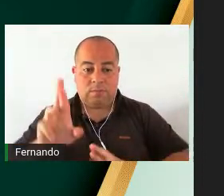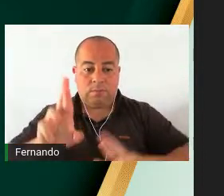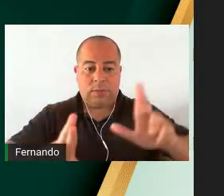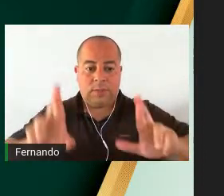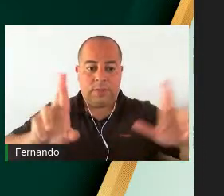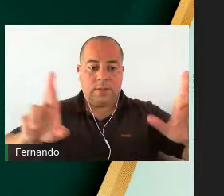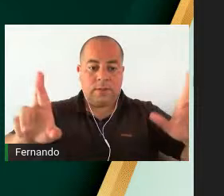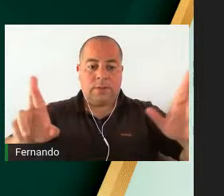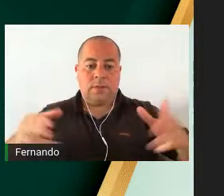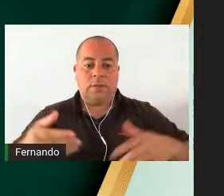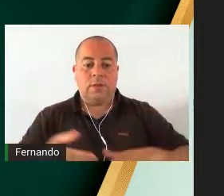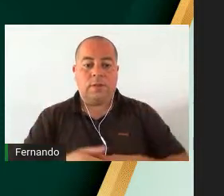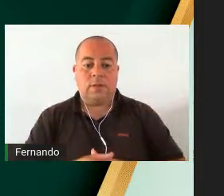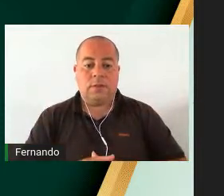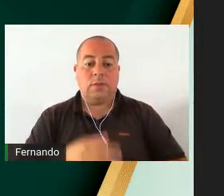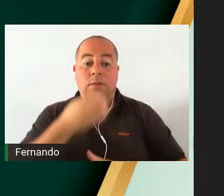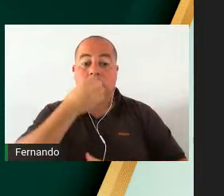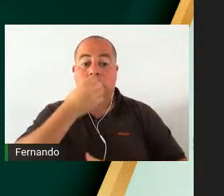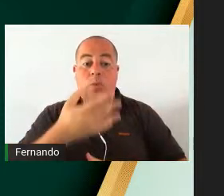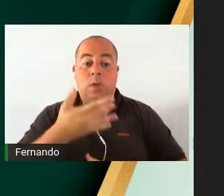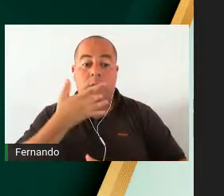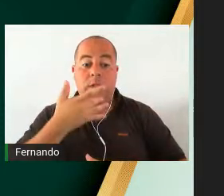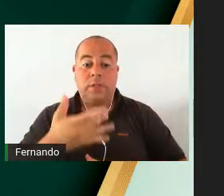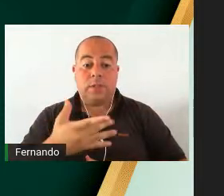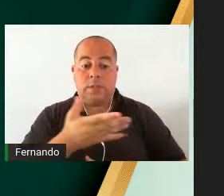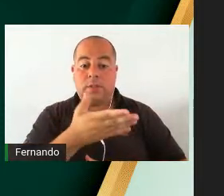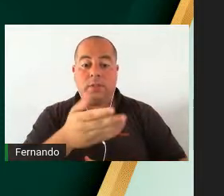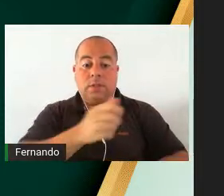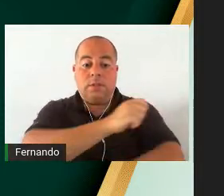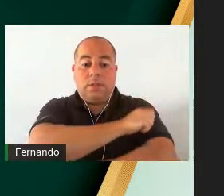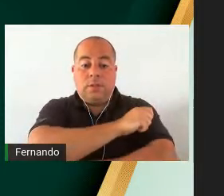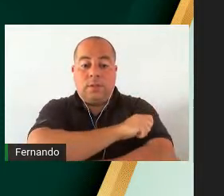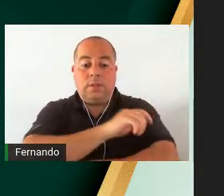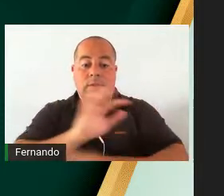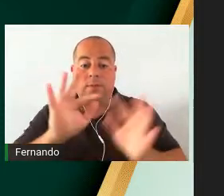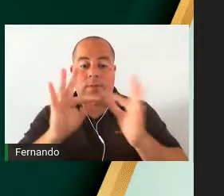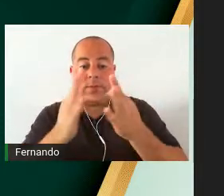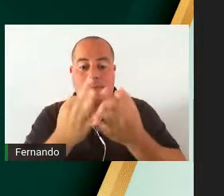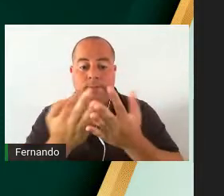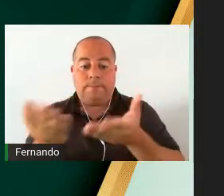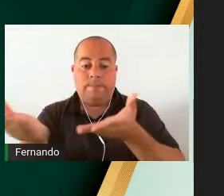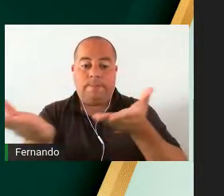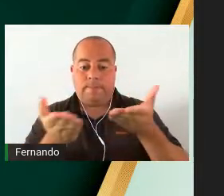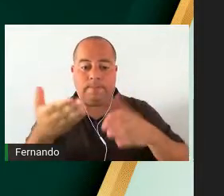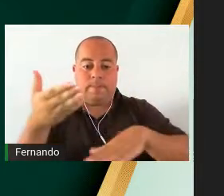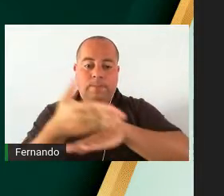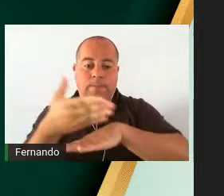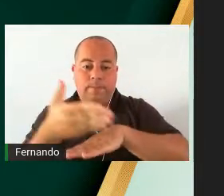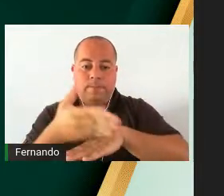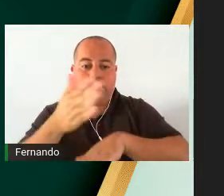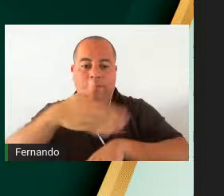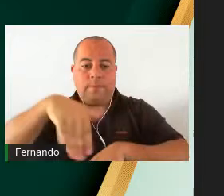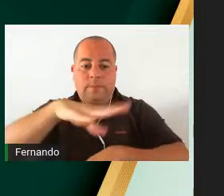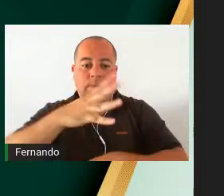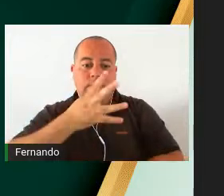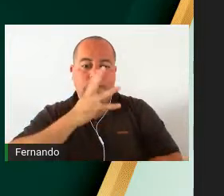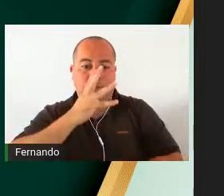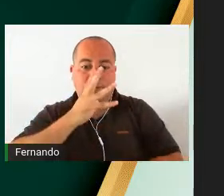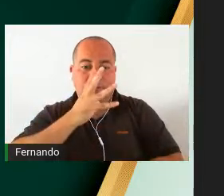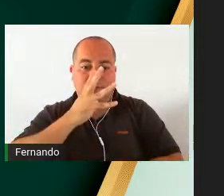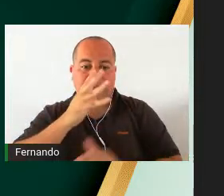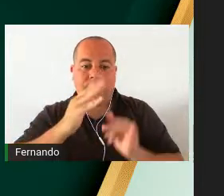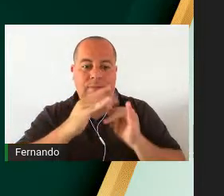pelo protocolo. Boa tarde, graduandos, familiares, convidados e todos que nos acompanham através do